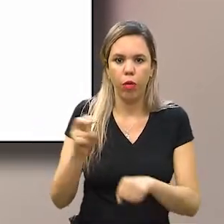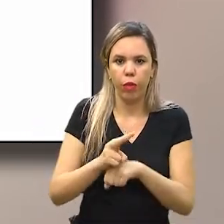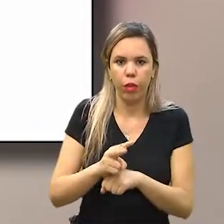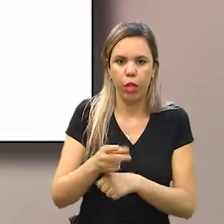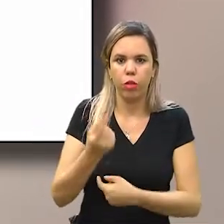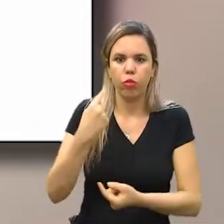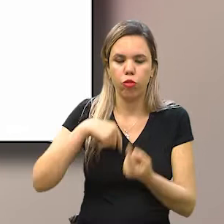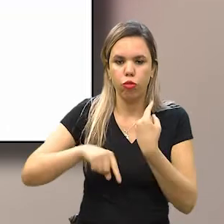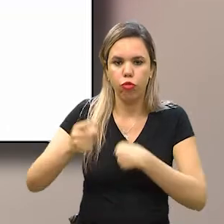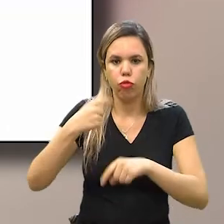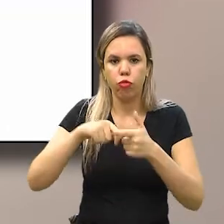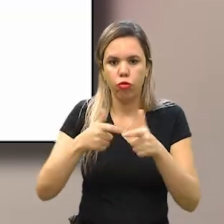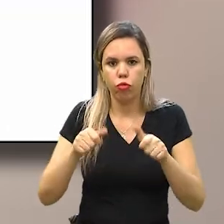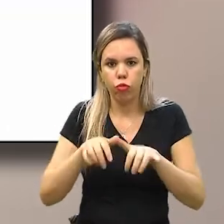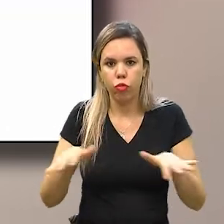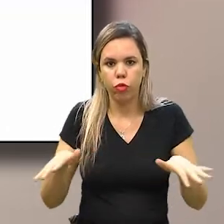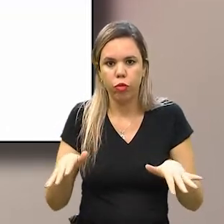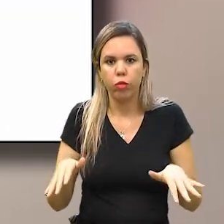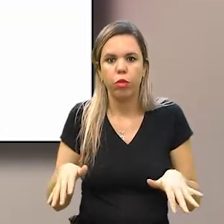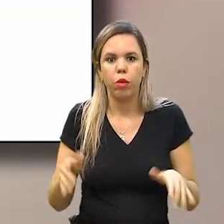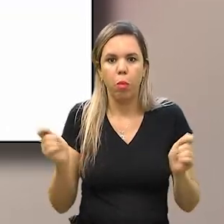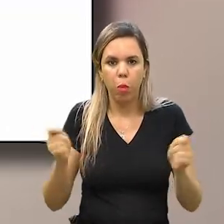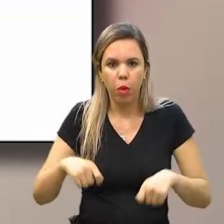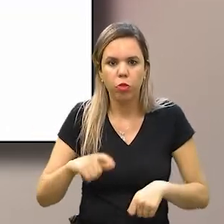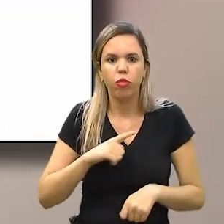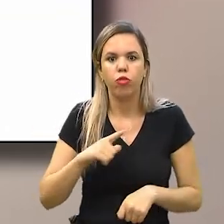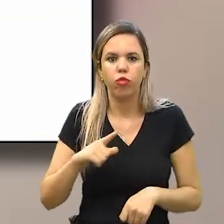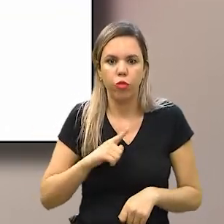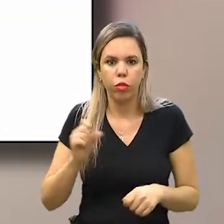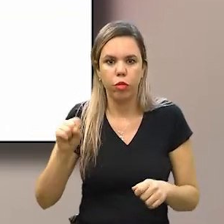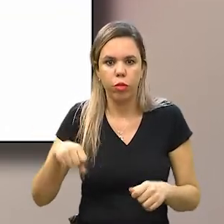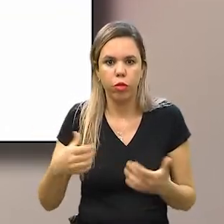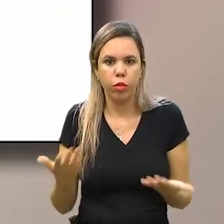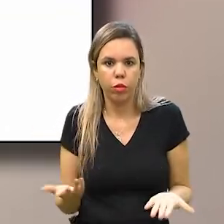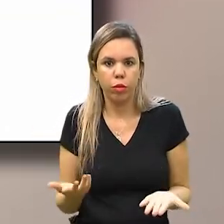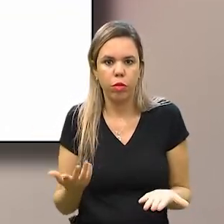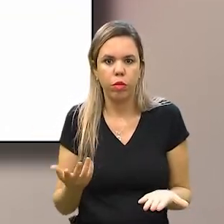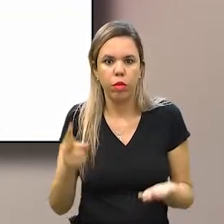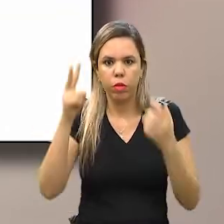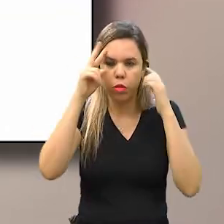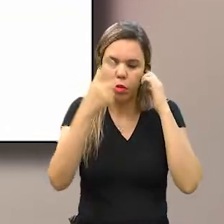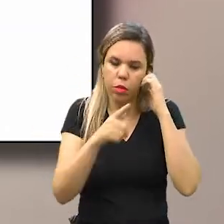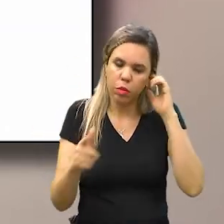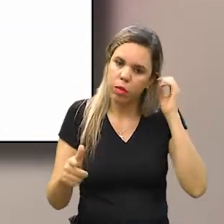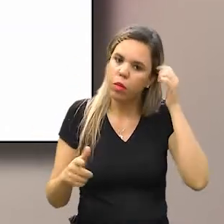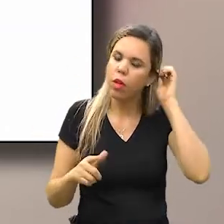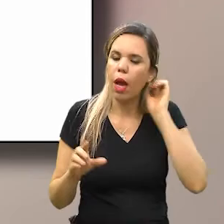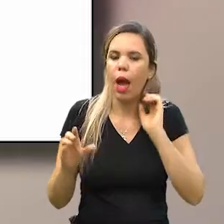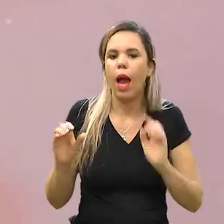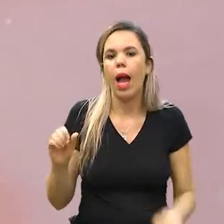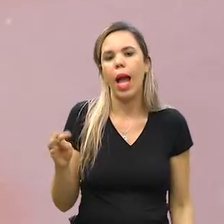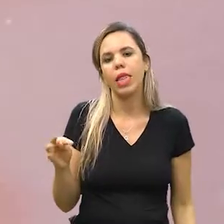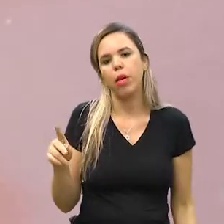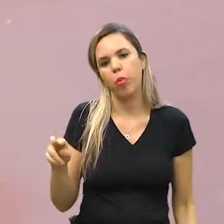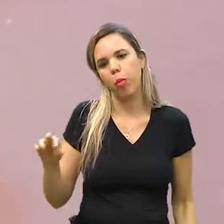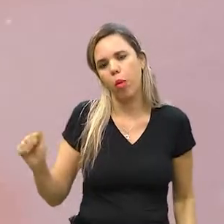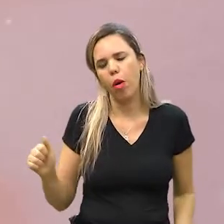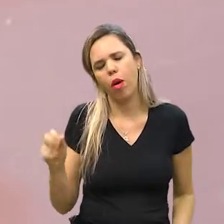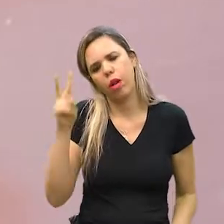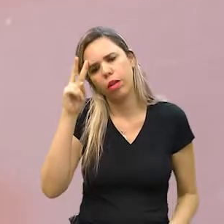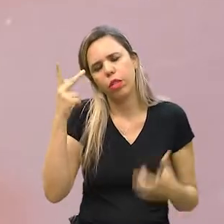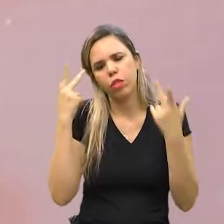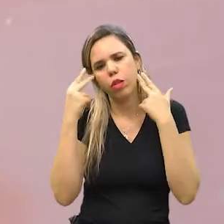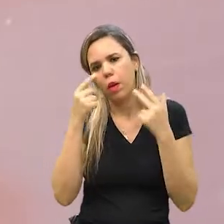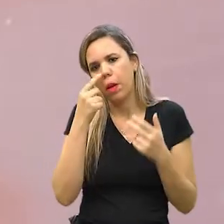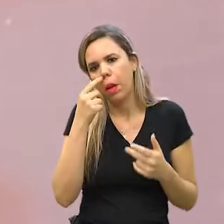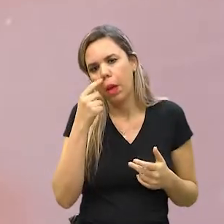circulou no organismo dela, se multiplicou, e aí ele pode ter o herpes zoster, mesmo sem lembrar que teve a catapora. E normalmente a